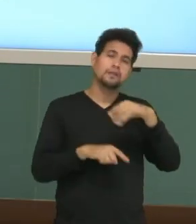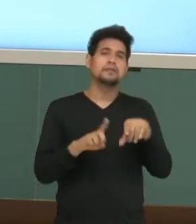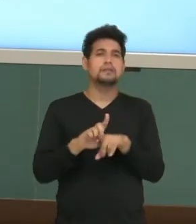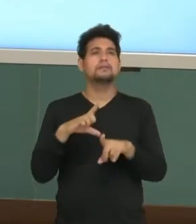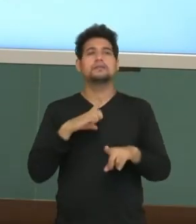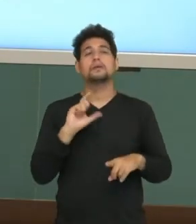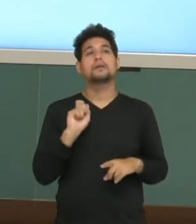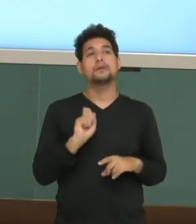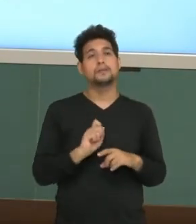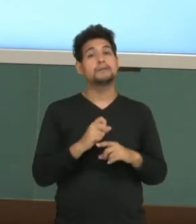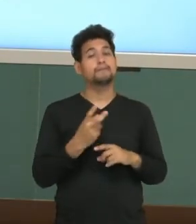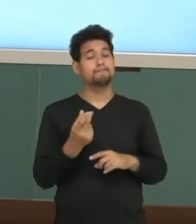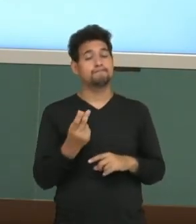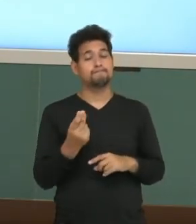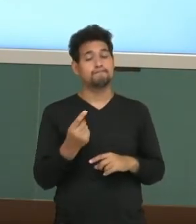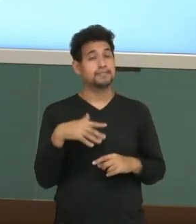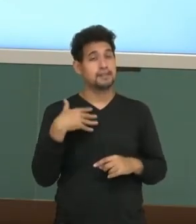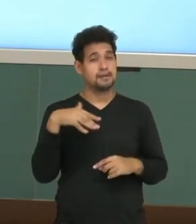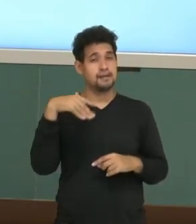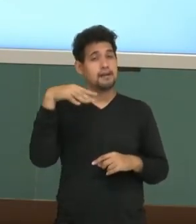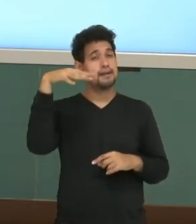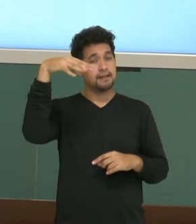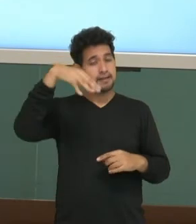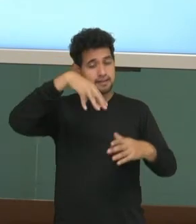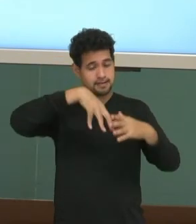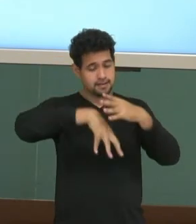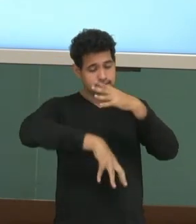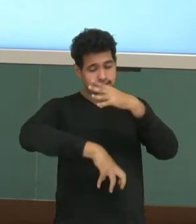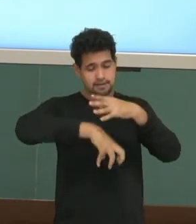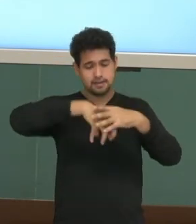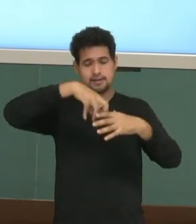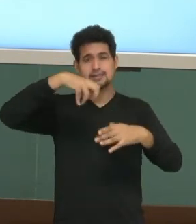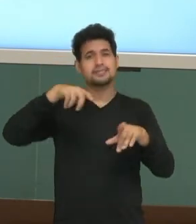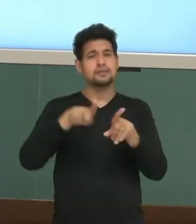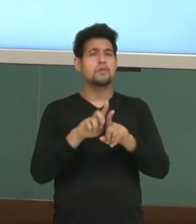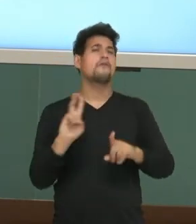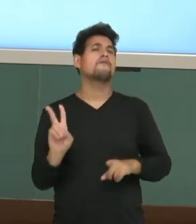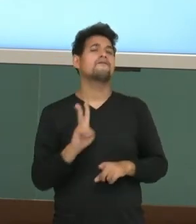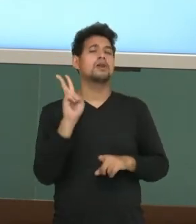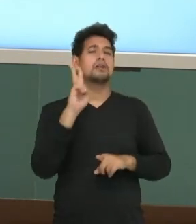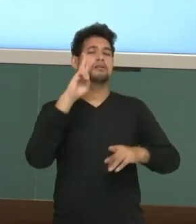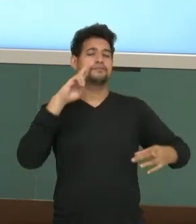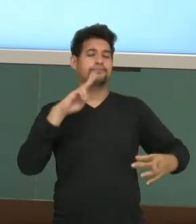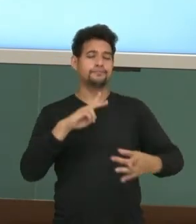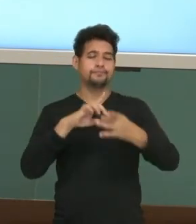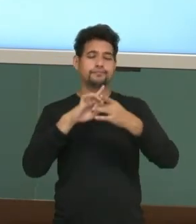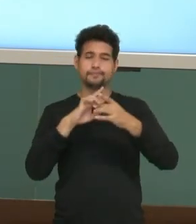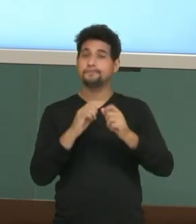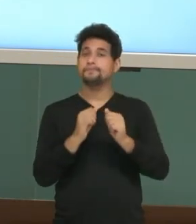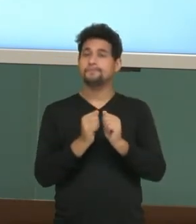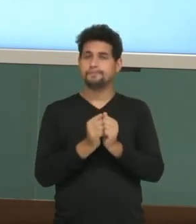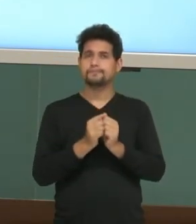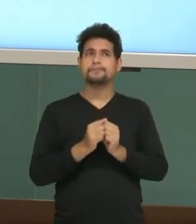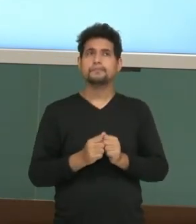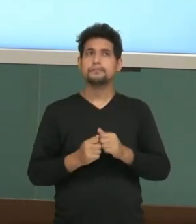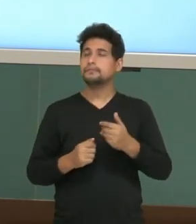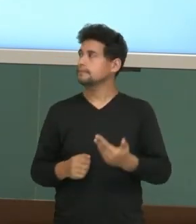dispor de um custo de exploração mais alta, também dispõe de um valor agregado maior, e que